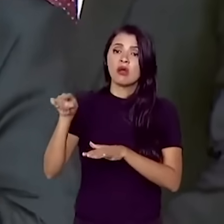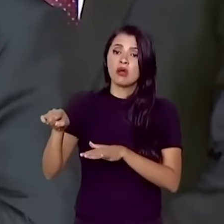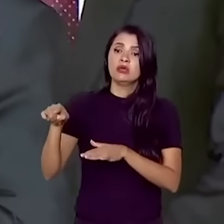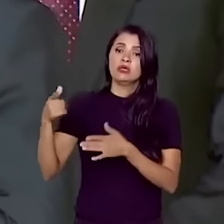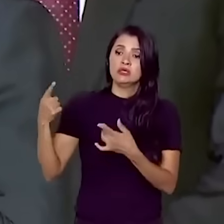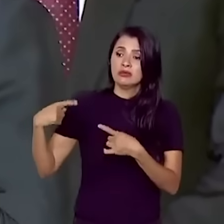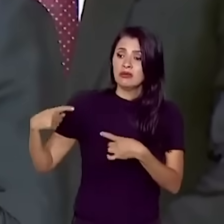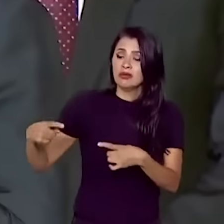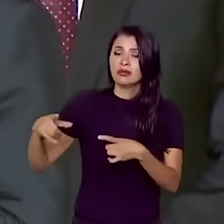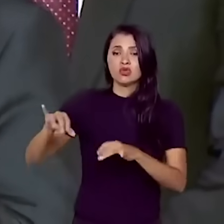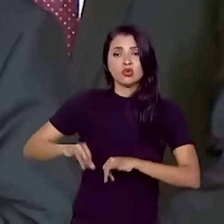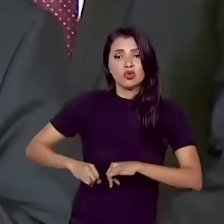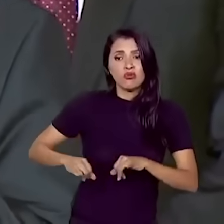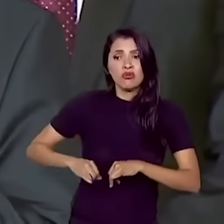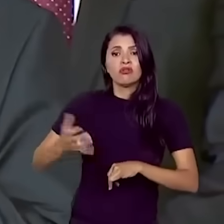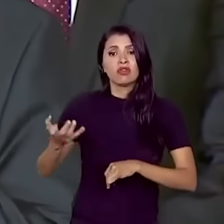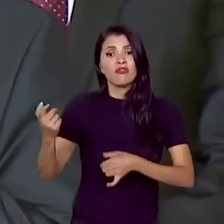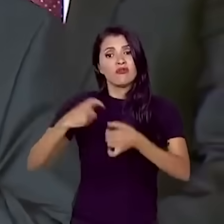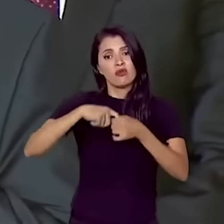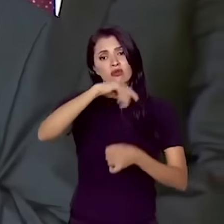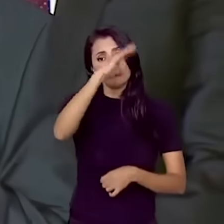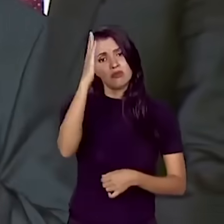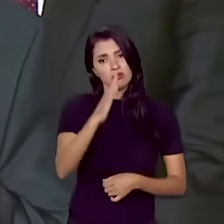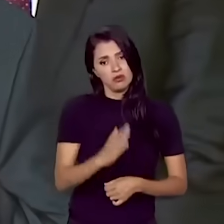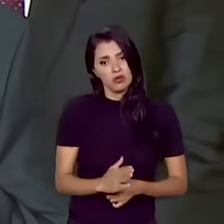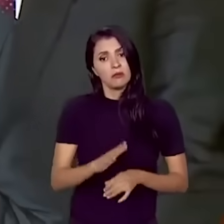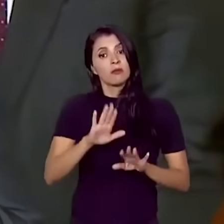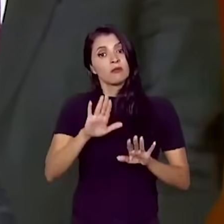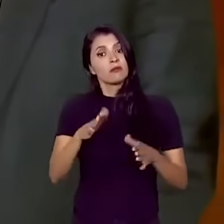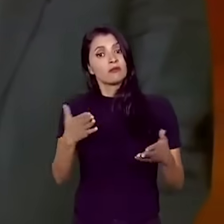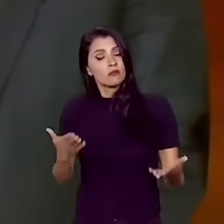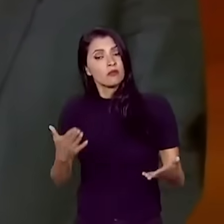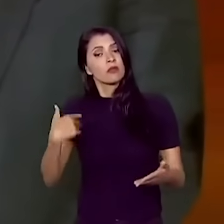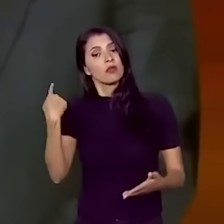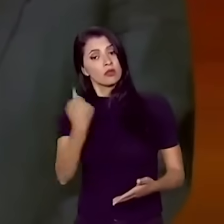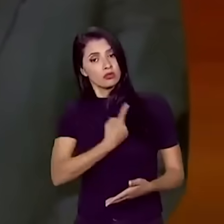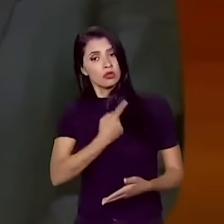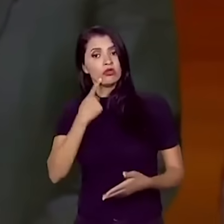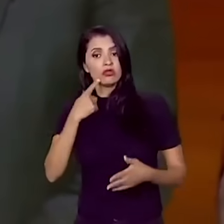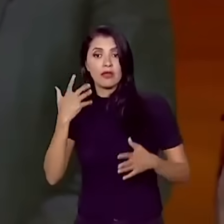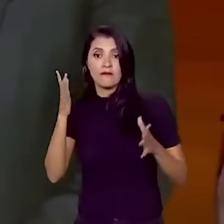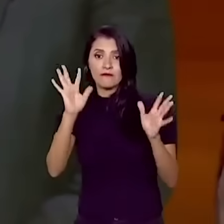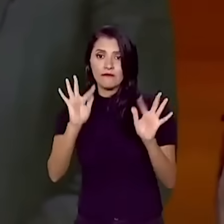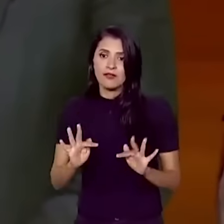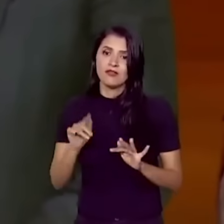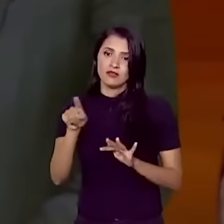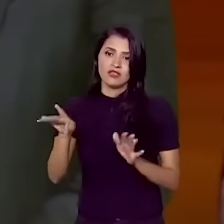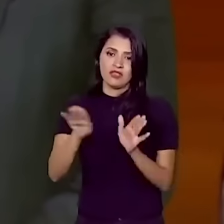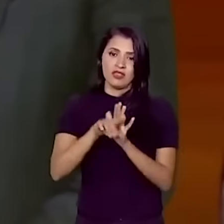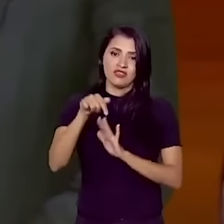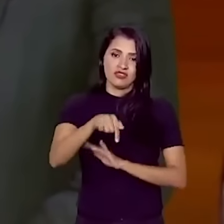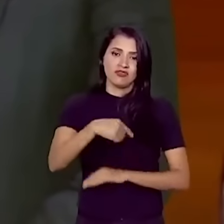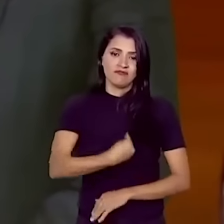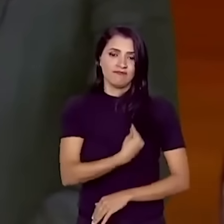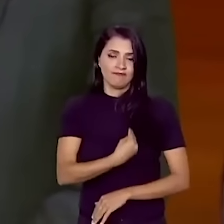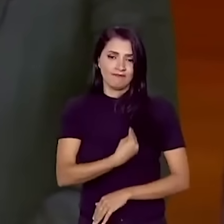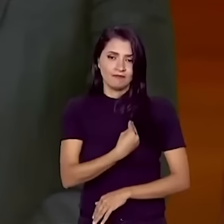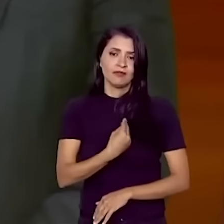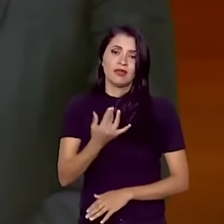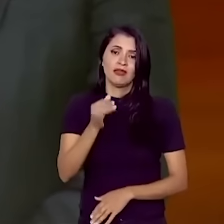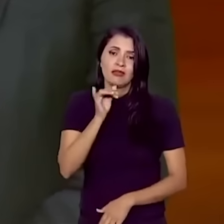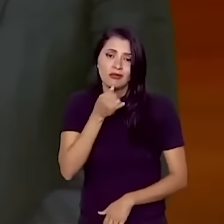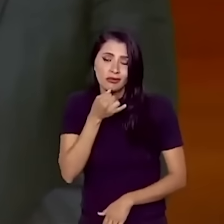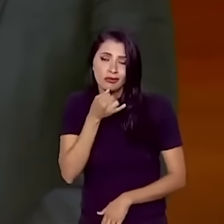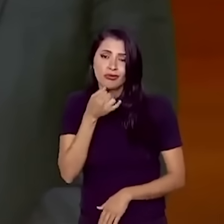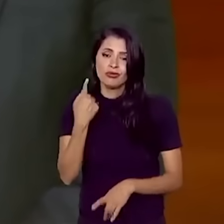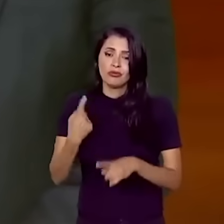que lá esteja sofrendo e queira voltar para o Brasil. Portanto, a gente está alegre por vocês estarem aqui e estamos